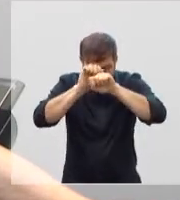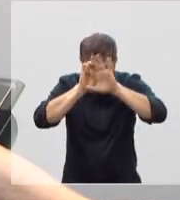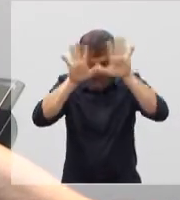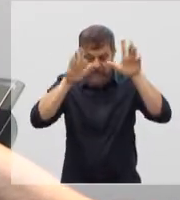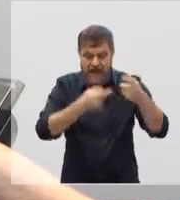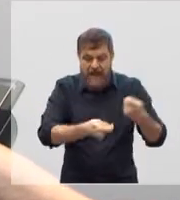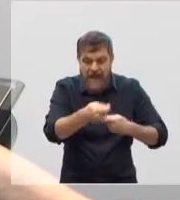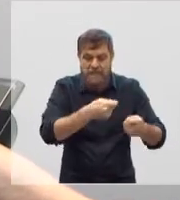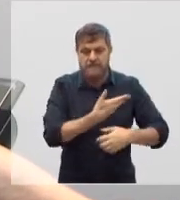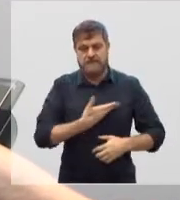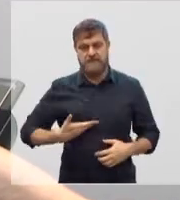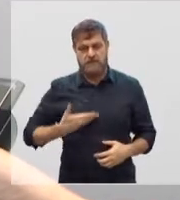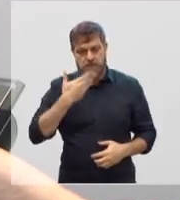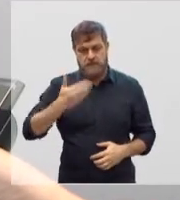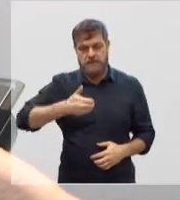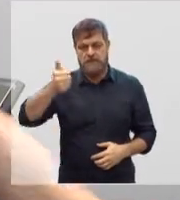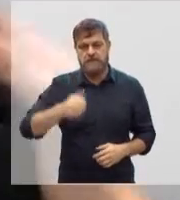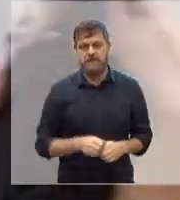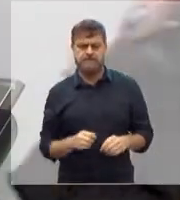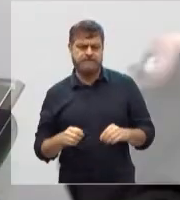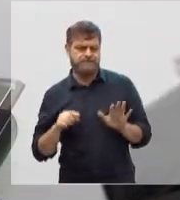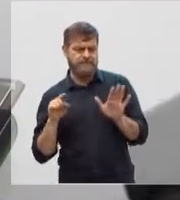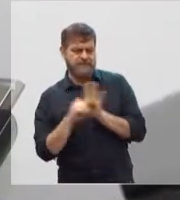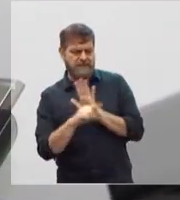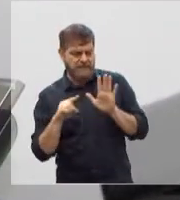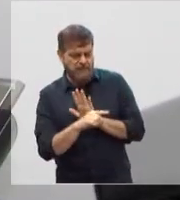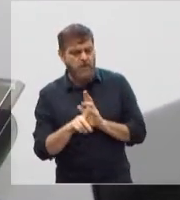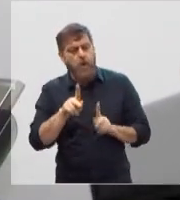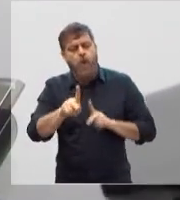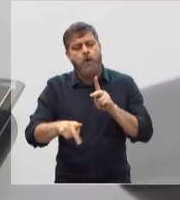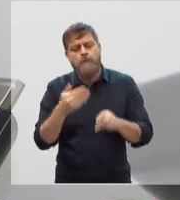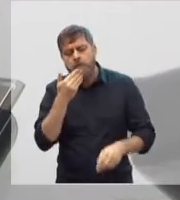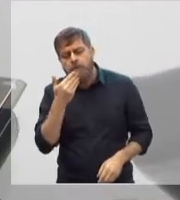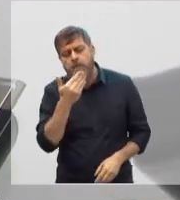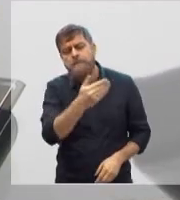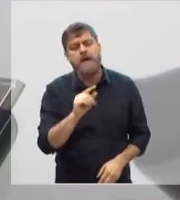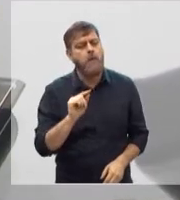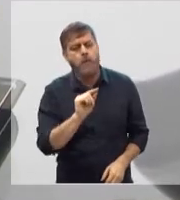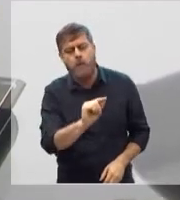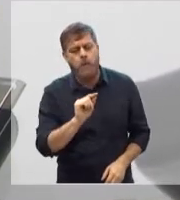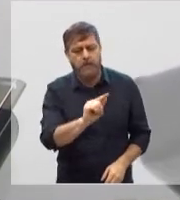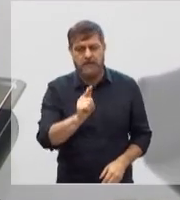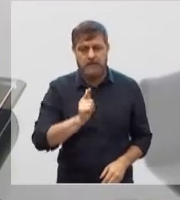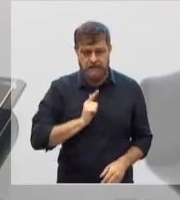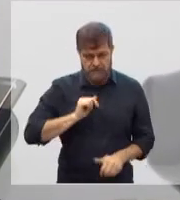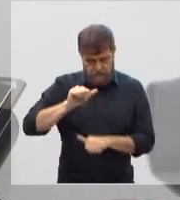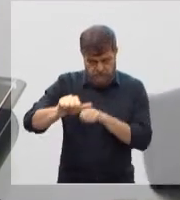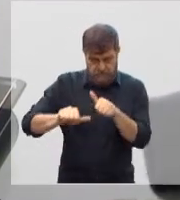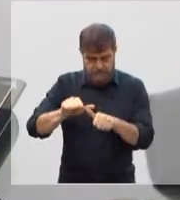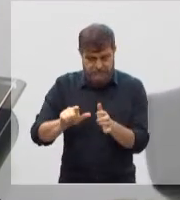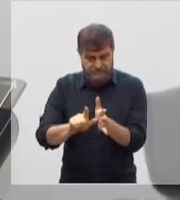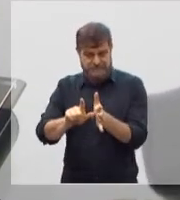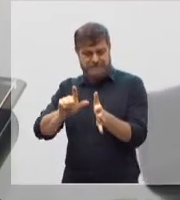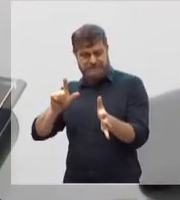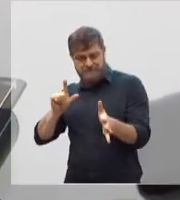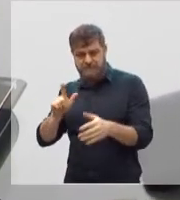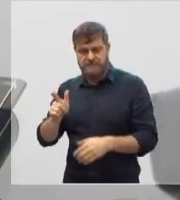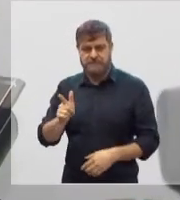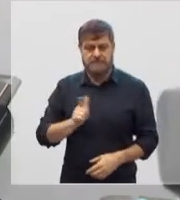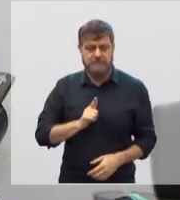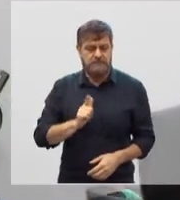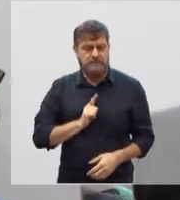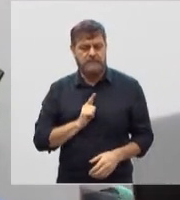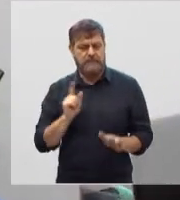para a melhoria da administração pública. Em relação às demandas da população, também teve mudança?